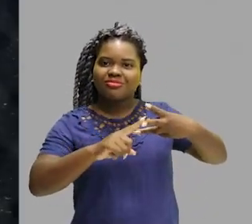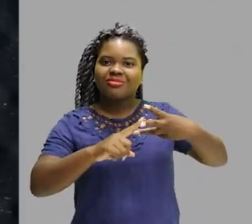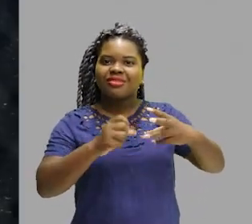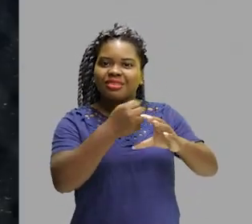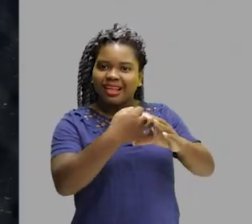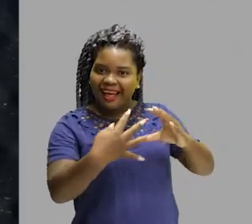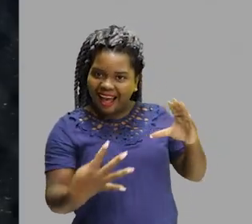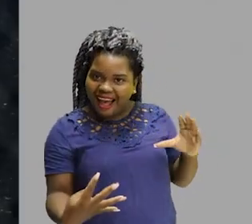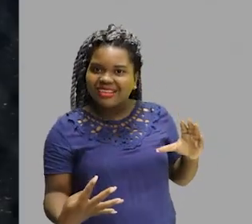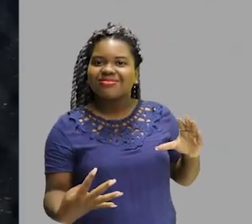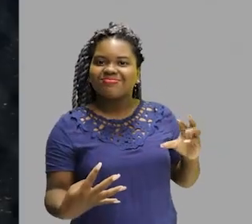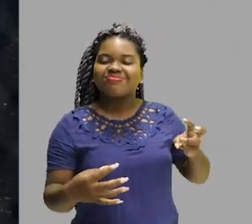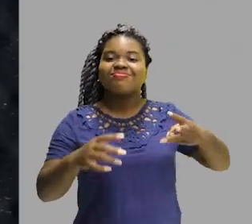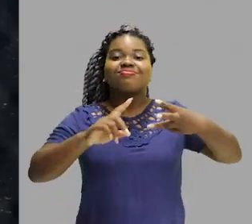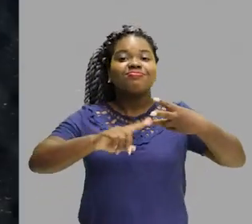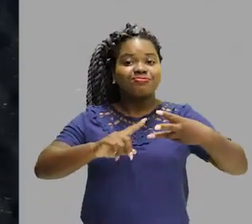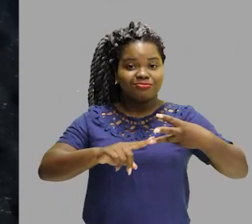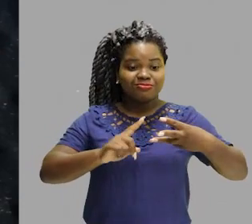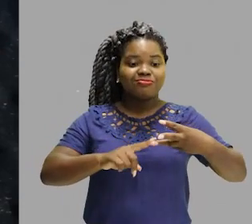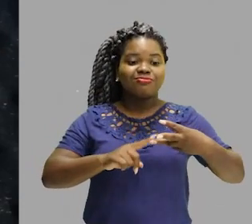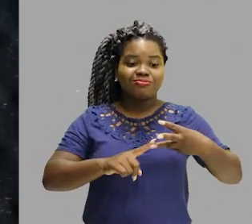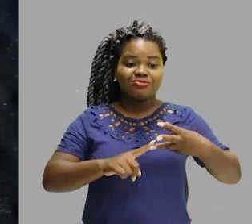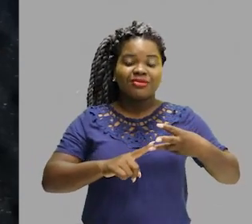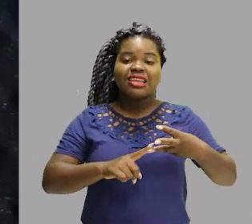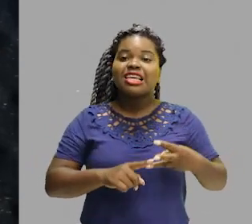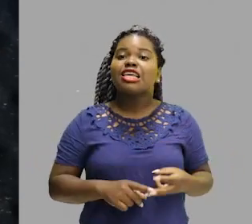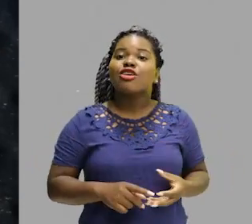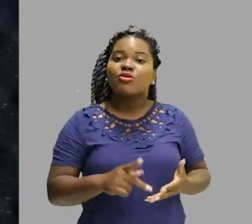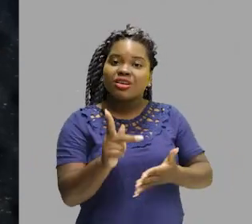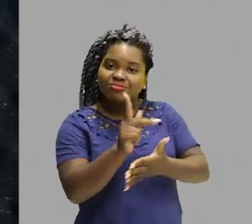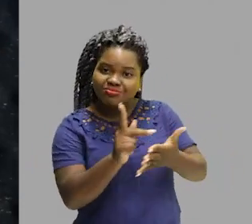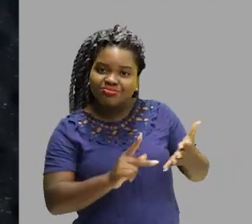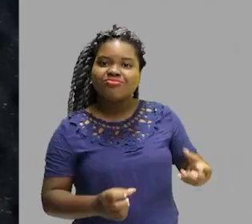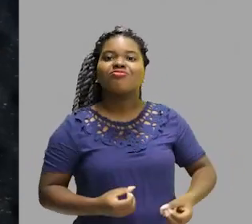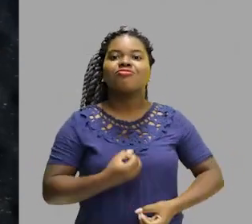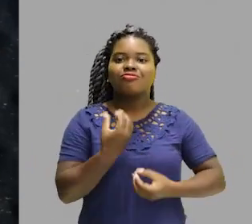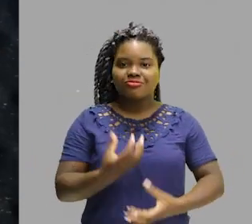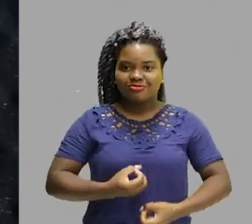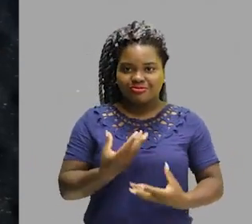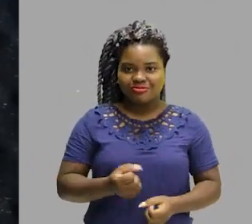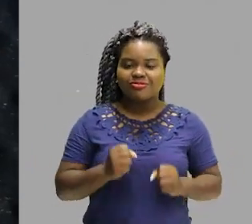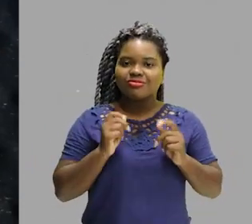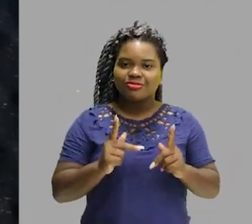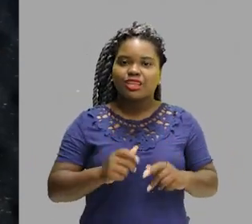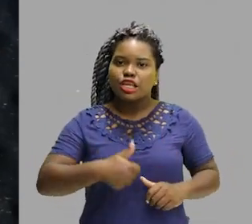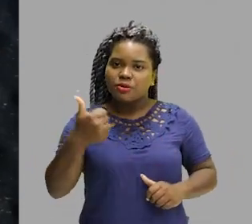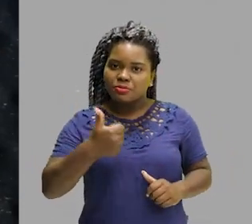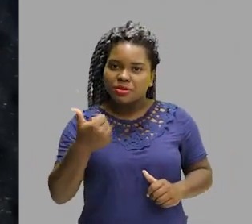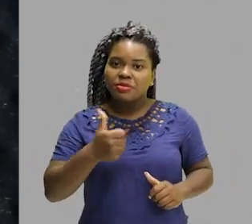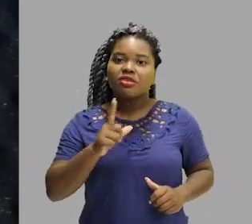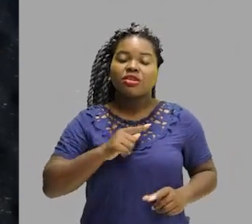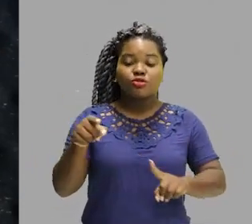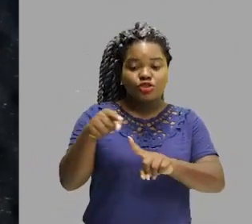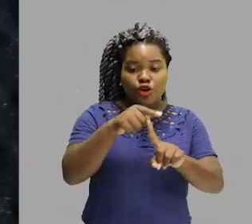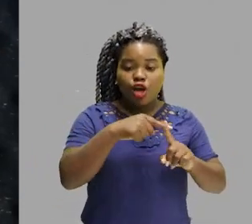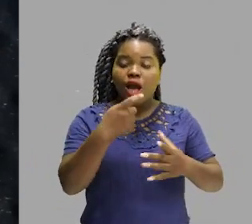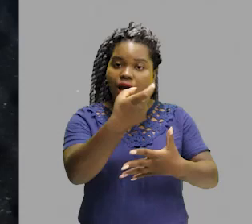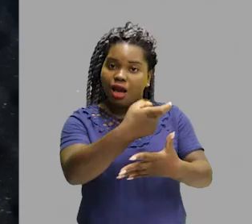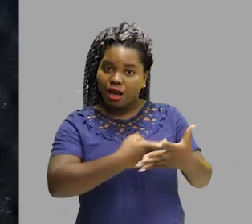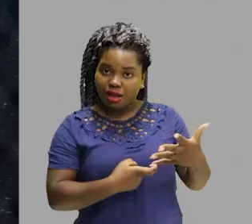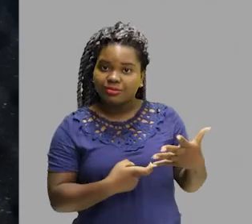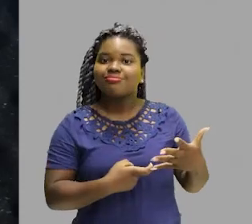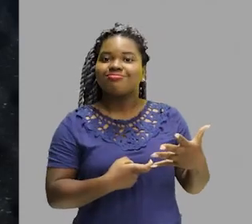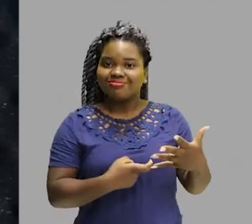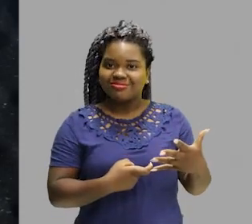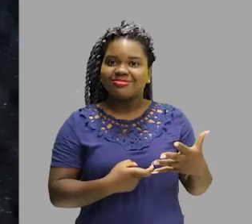dessas poesias e a poesia em si, as produções, tá? Primeiramente, nós vamos falar desse tipo de texto, tá bom?